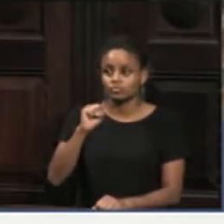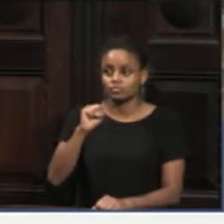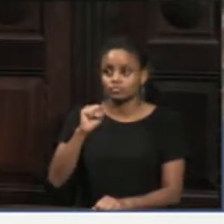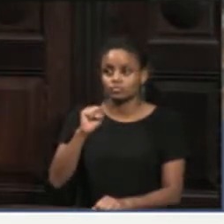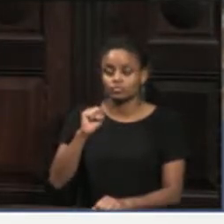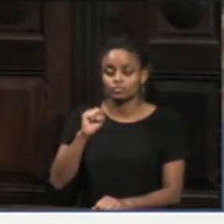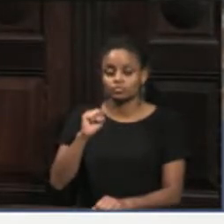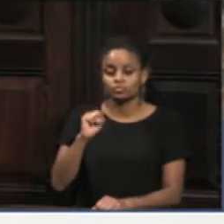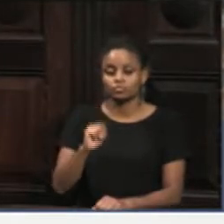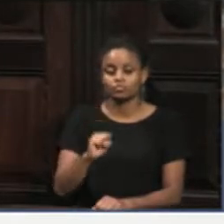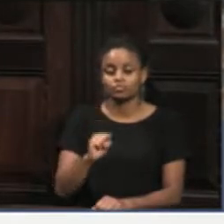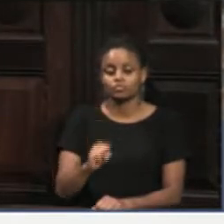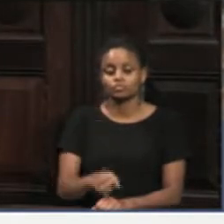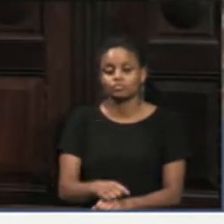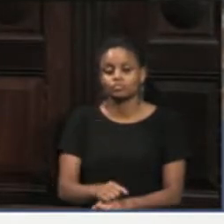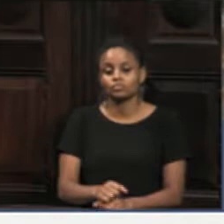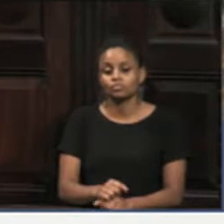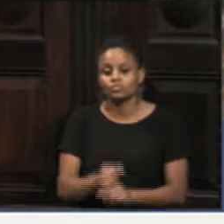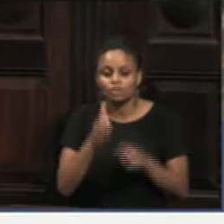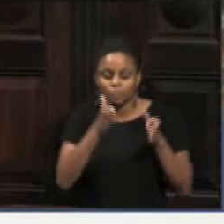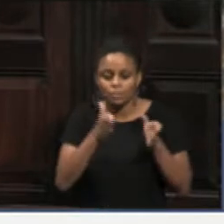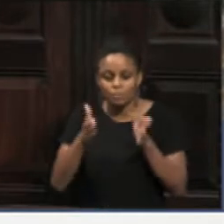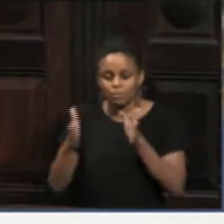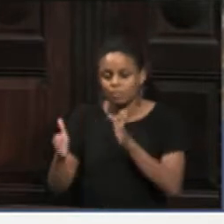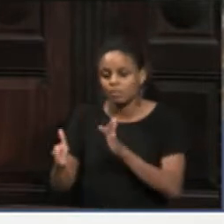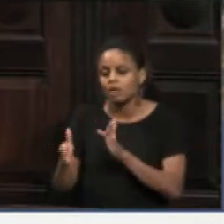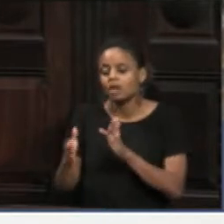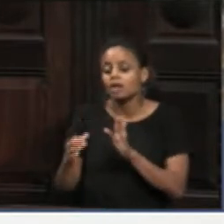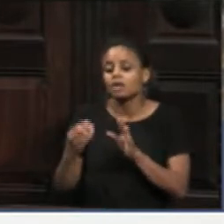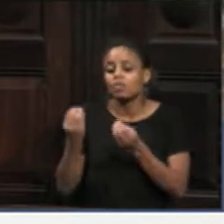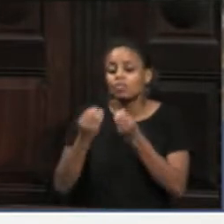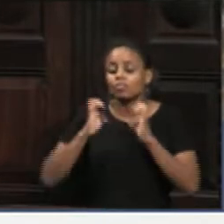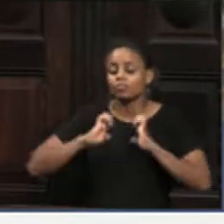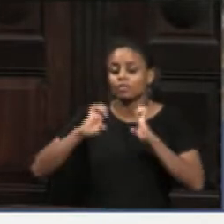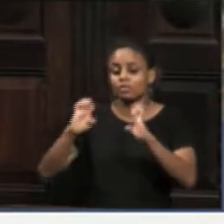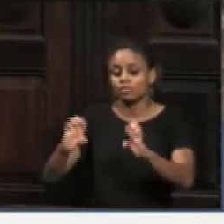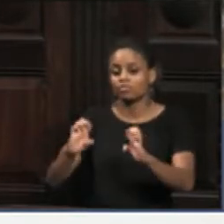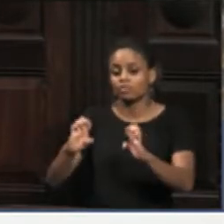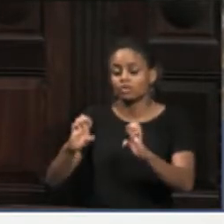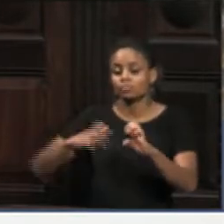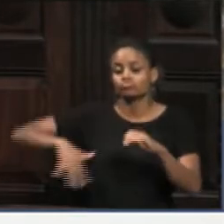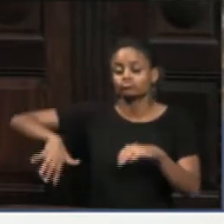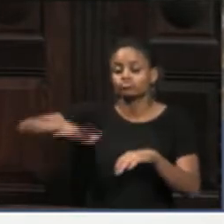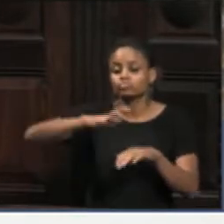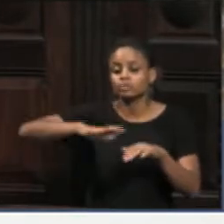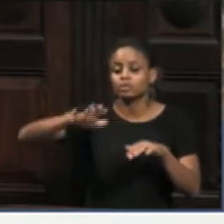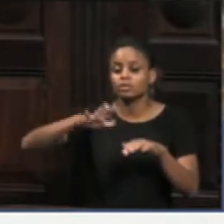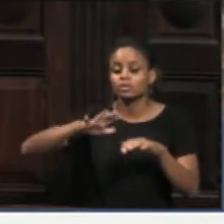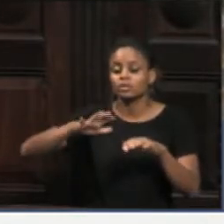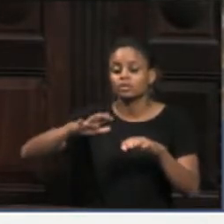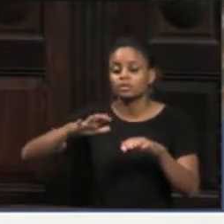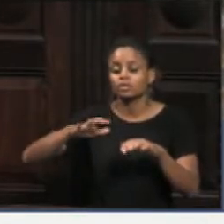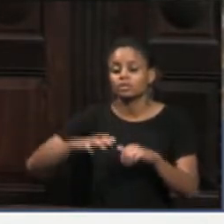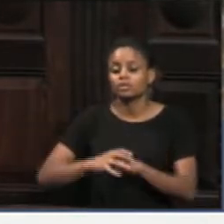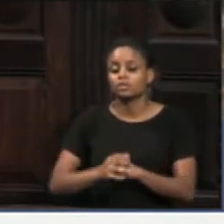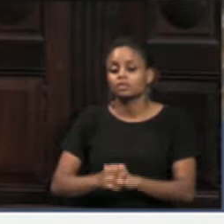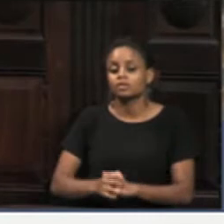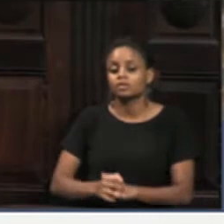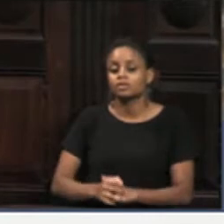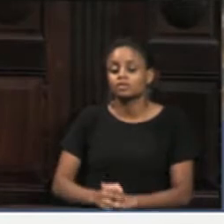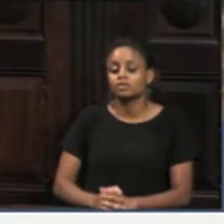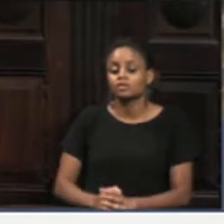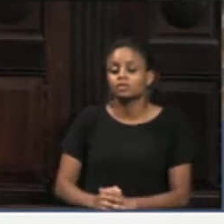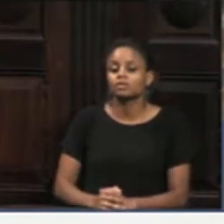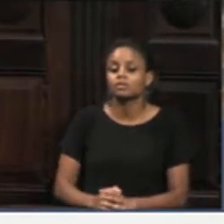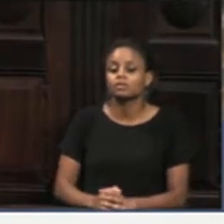critérios para a realização de eventos nas áreas naturais na forma que